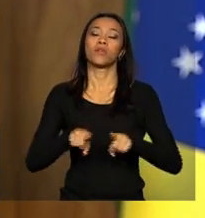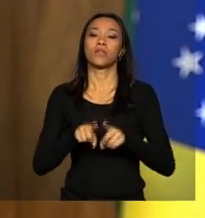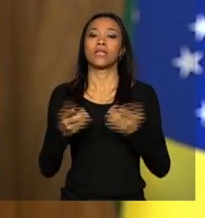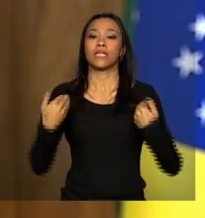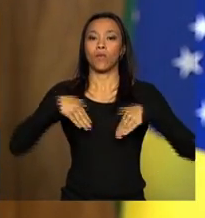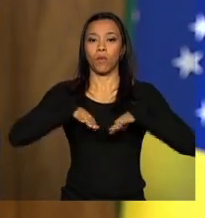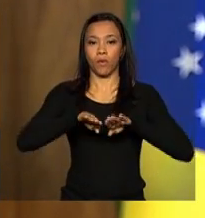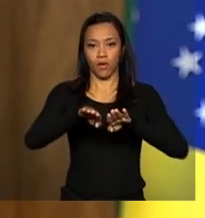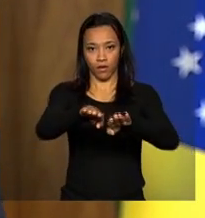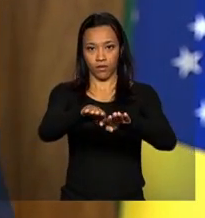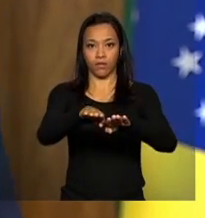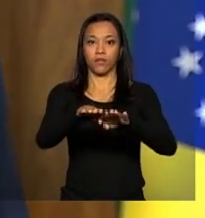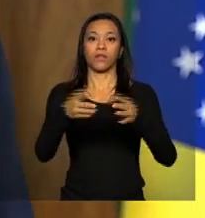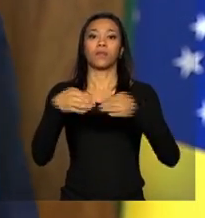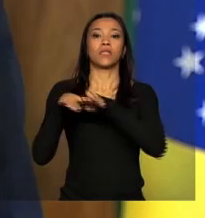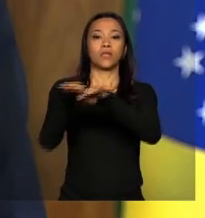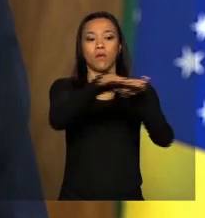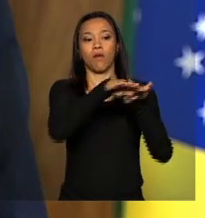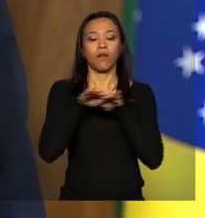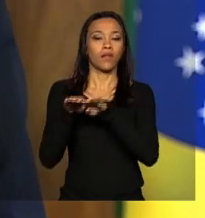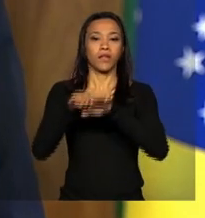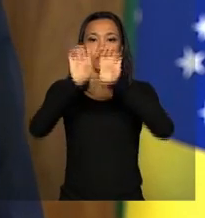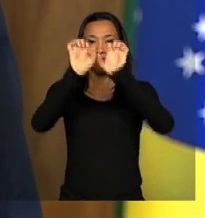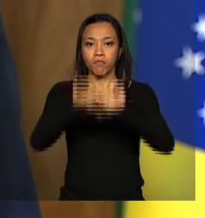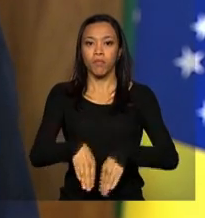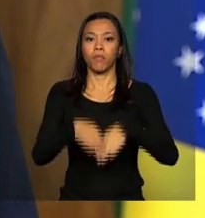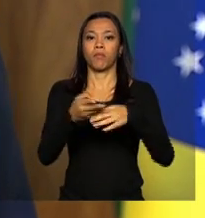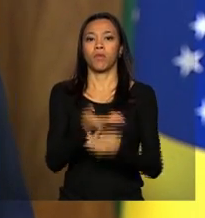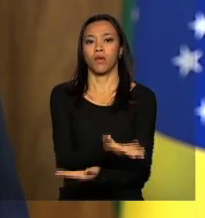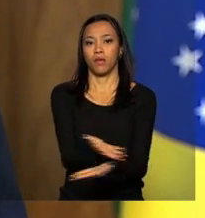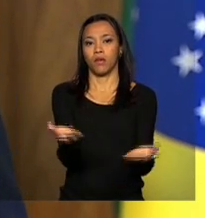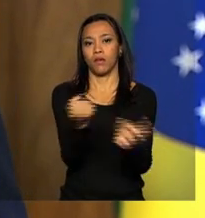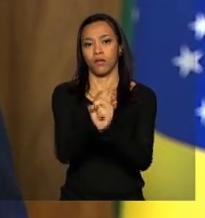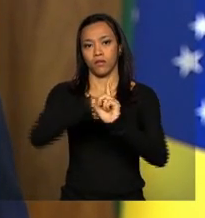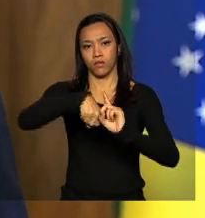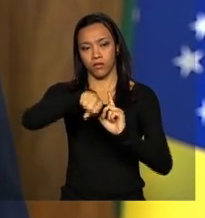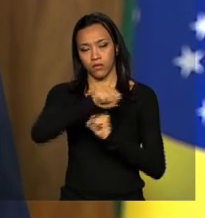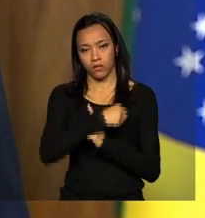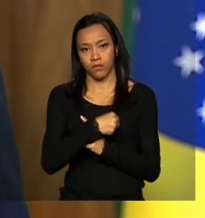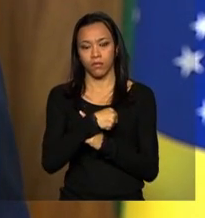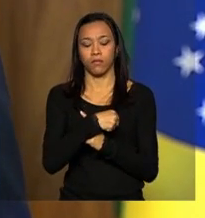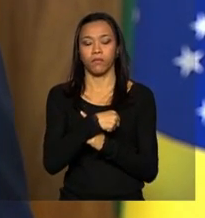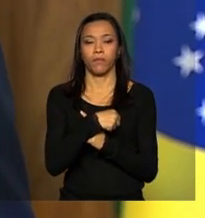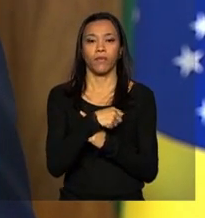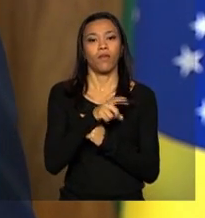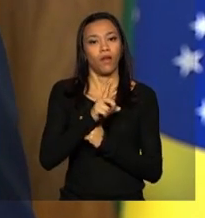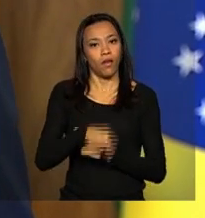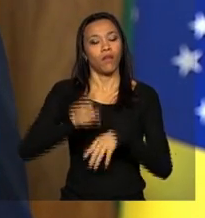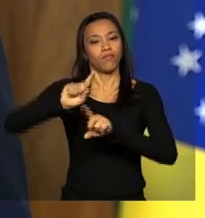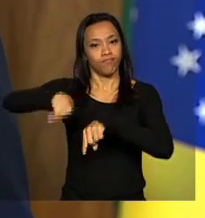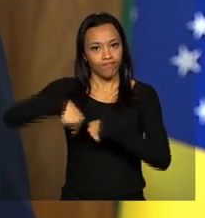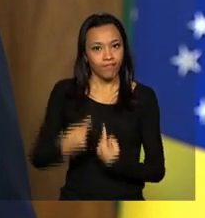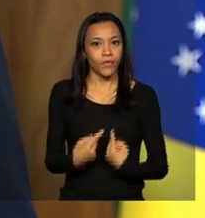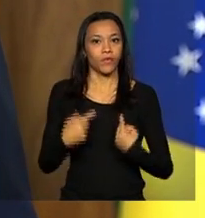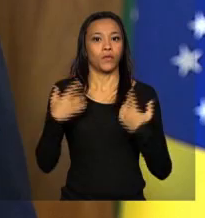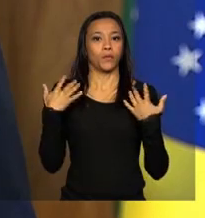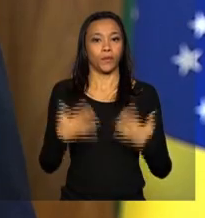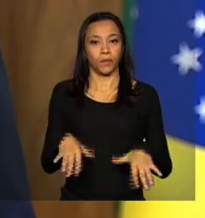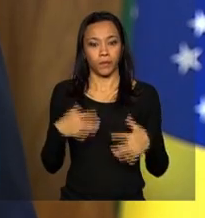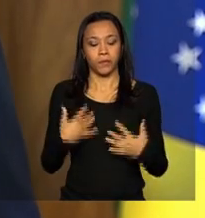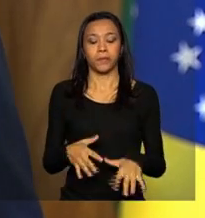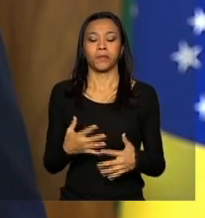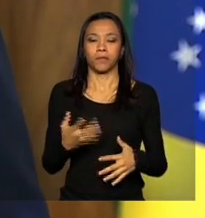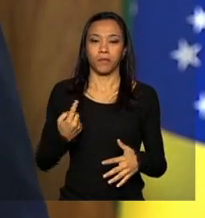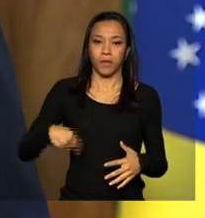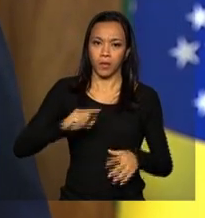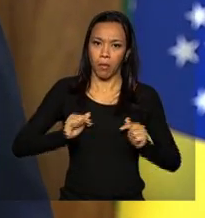a igualdade e o bem-estar social. Desafio complexo, Deus, por cierto, é um desafio sem complexo, sem dúvida,